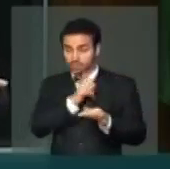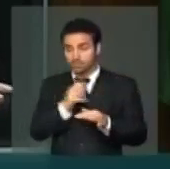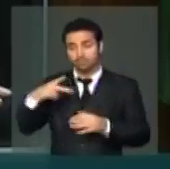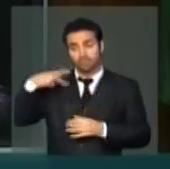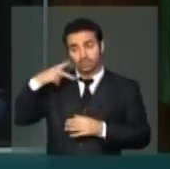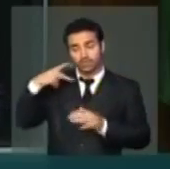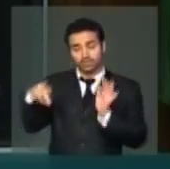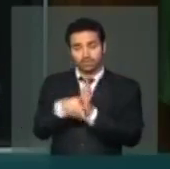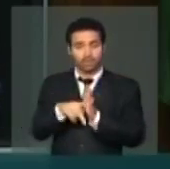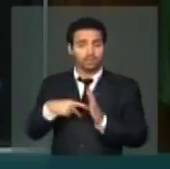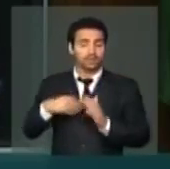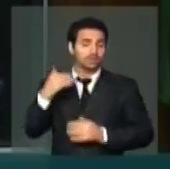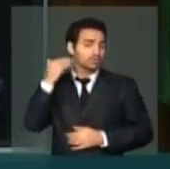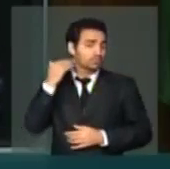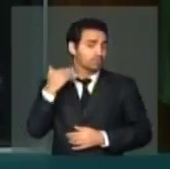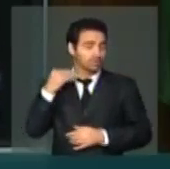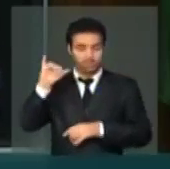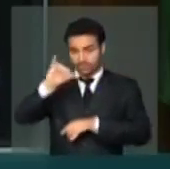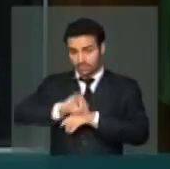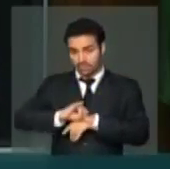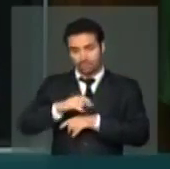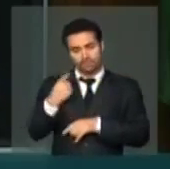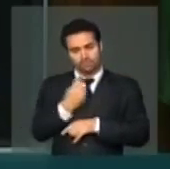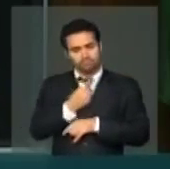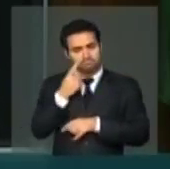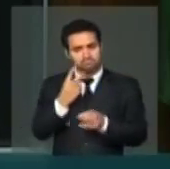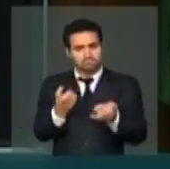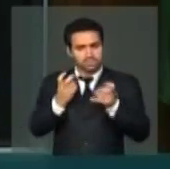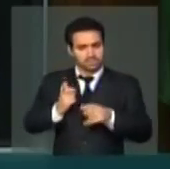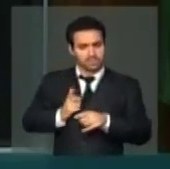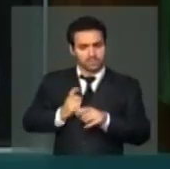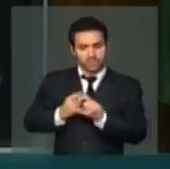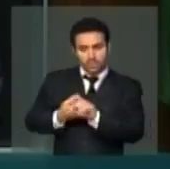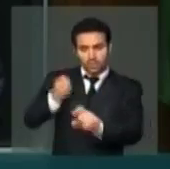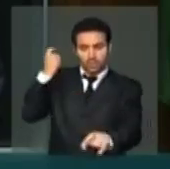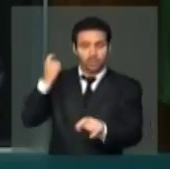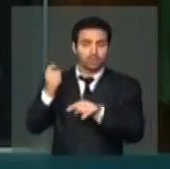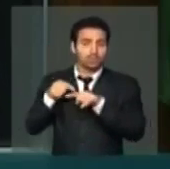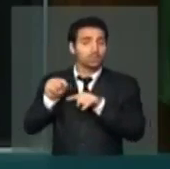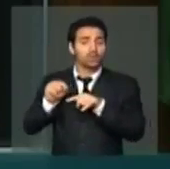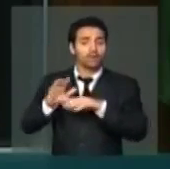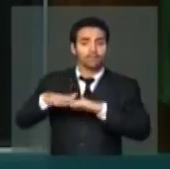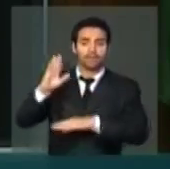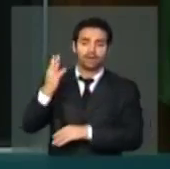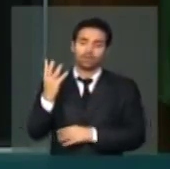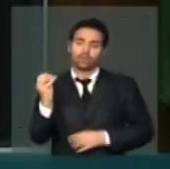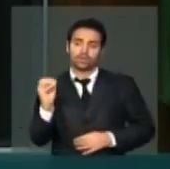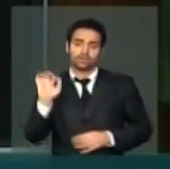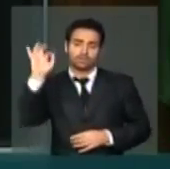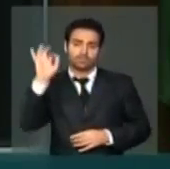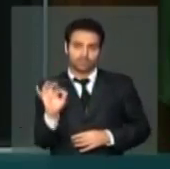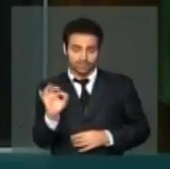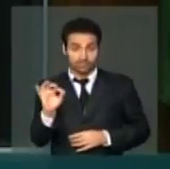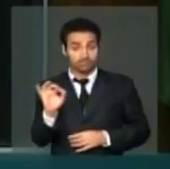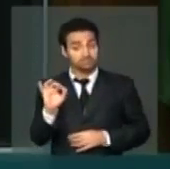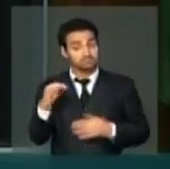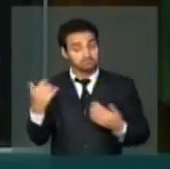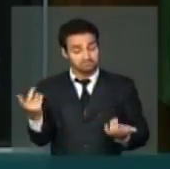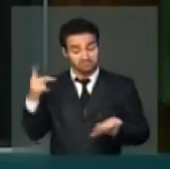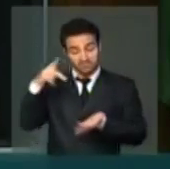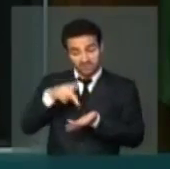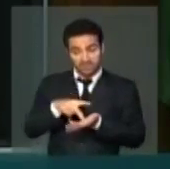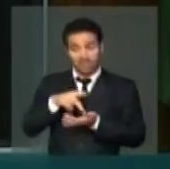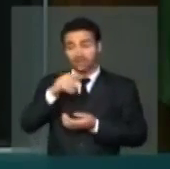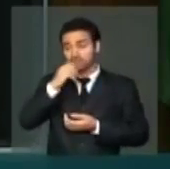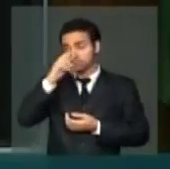porque nós temos observado aumentos na sua lucratividade de mais de 40%. É necessário,